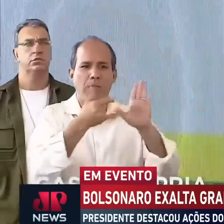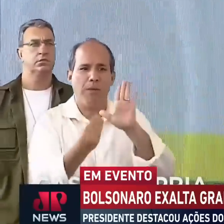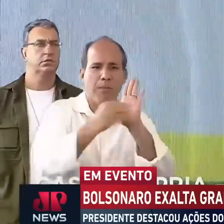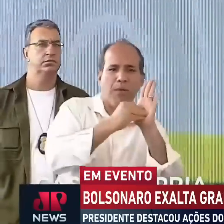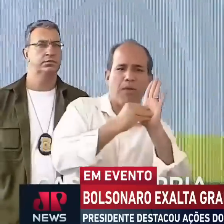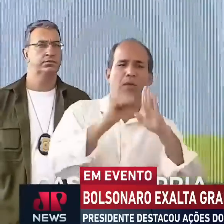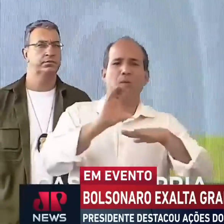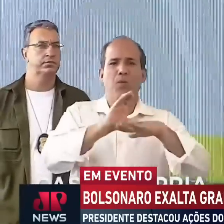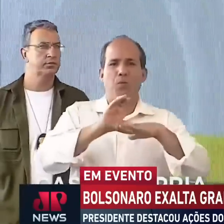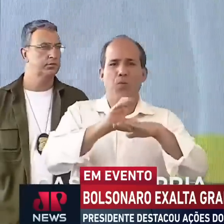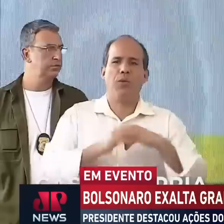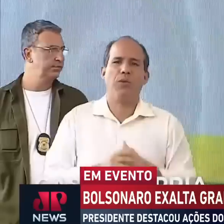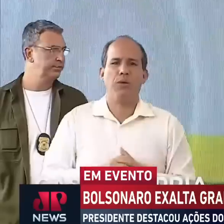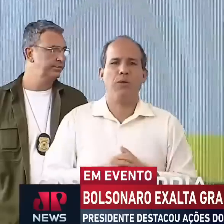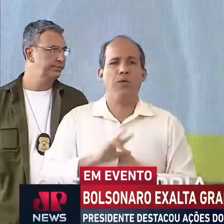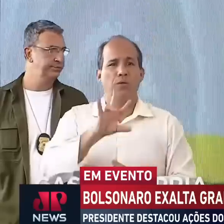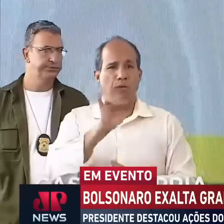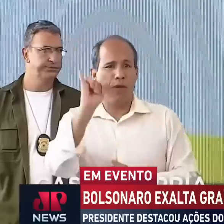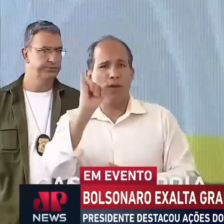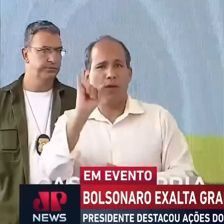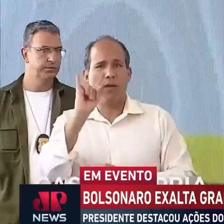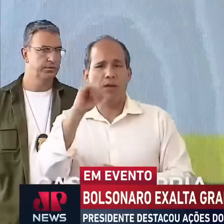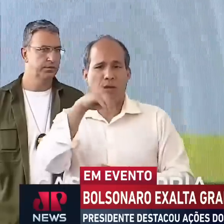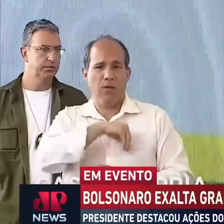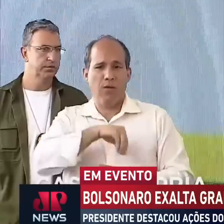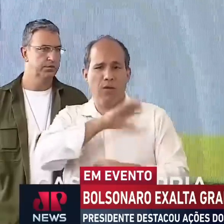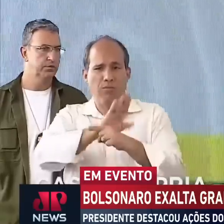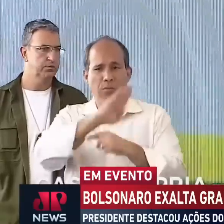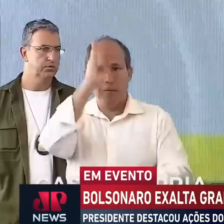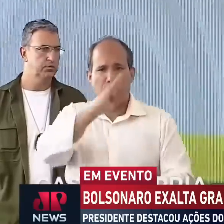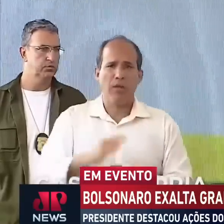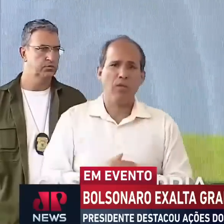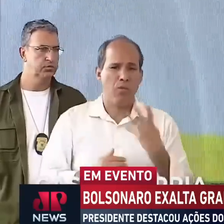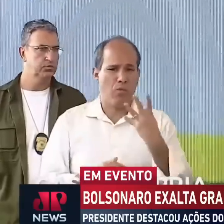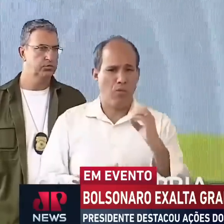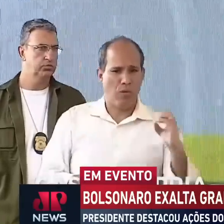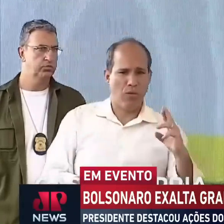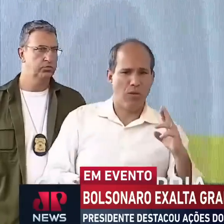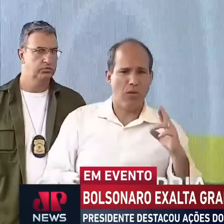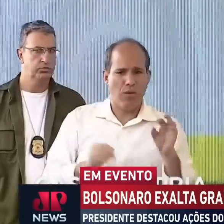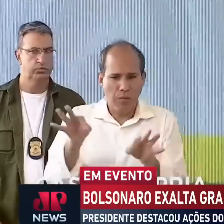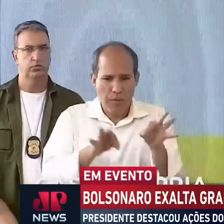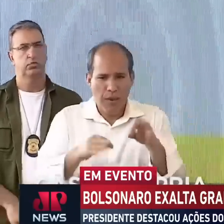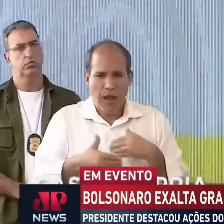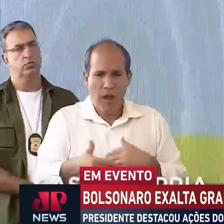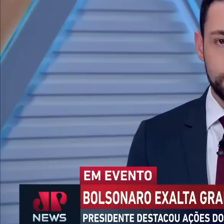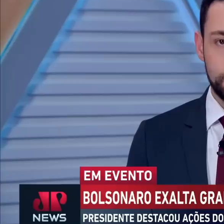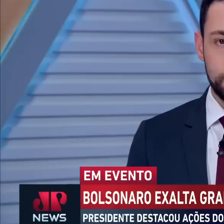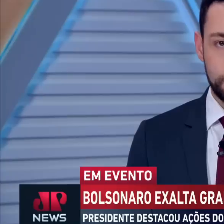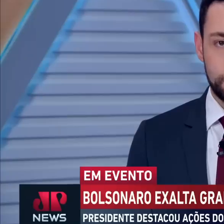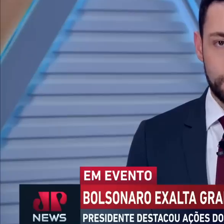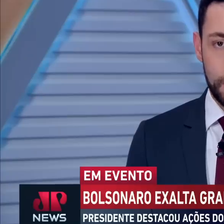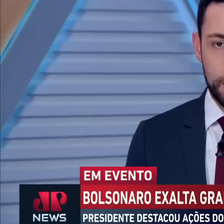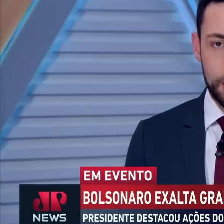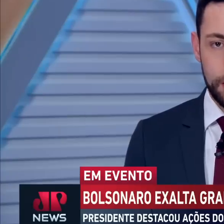constituição que nós postaremos o auxílio Brasil de 400 para 600 reais